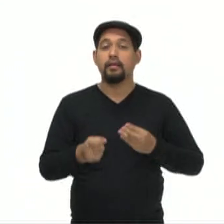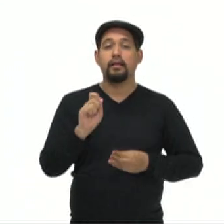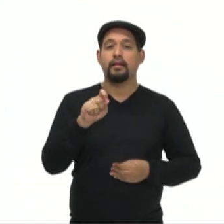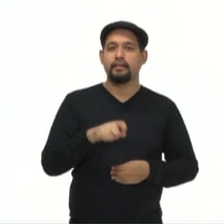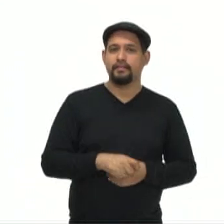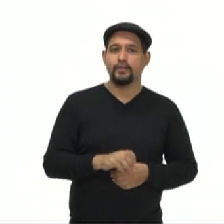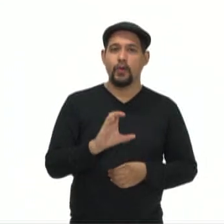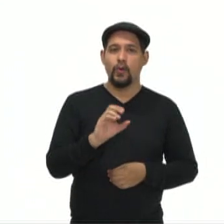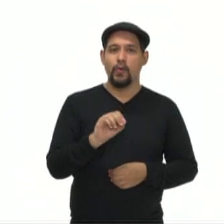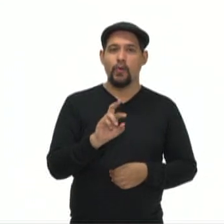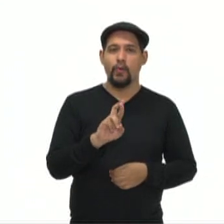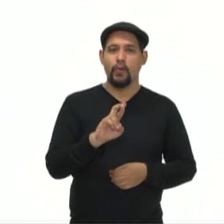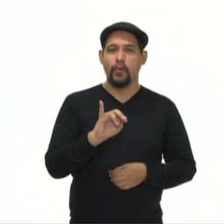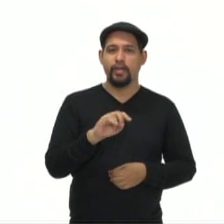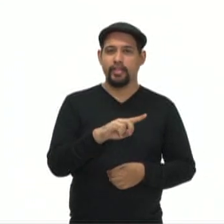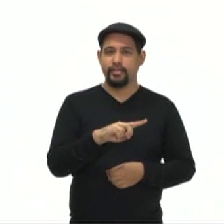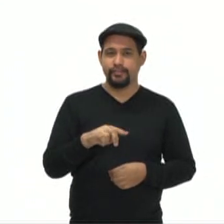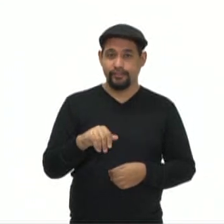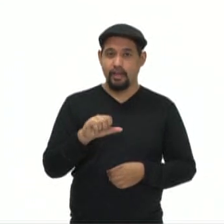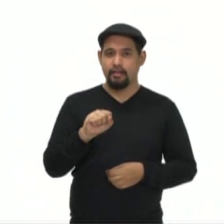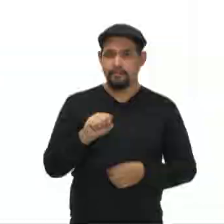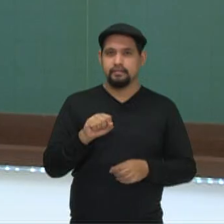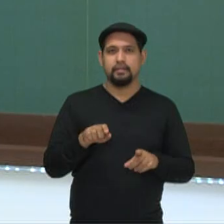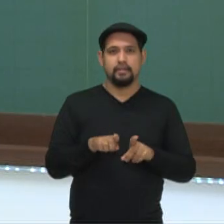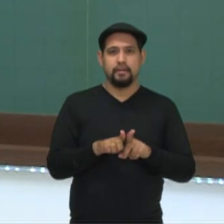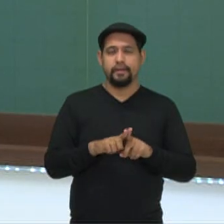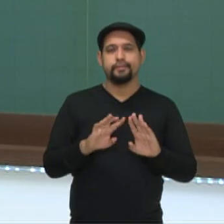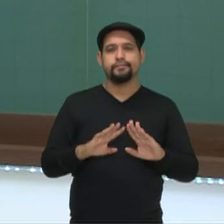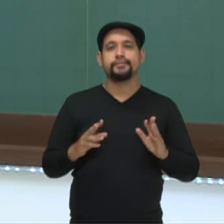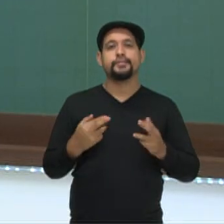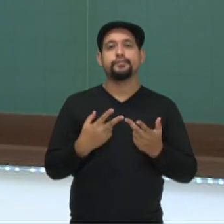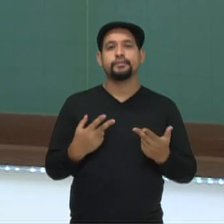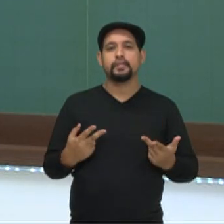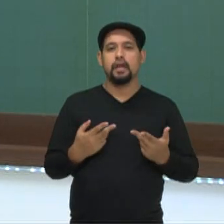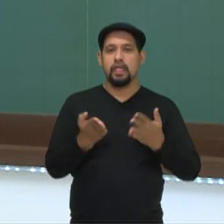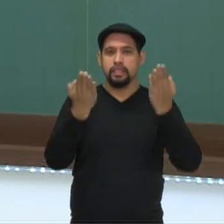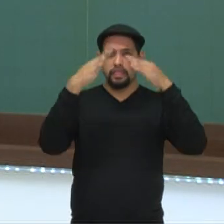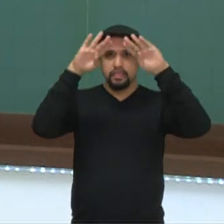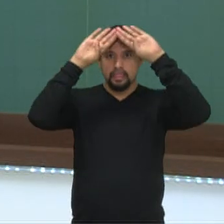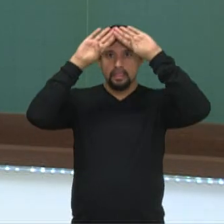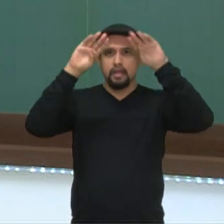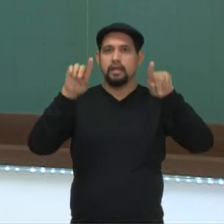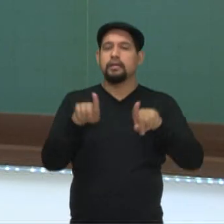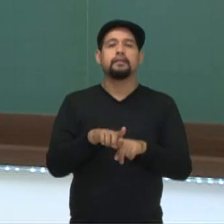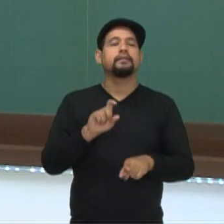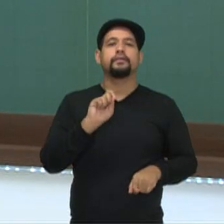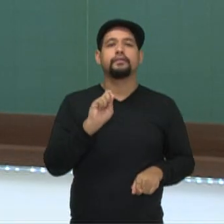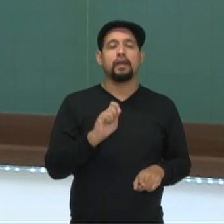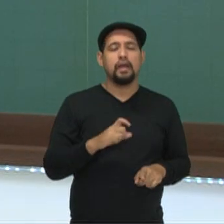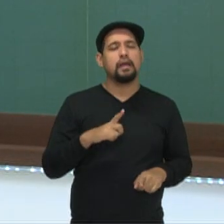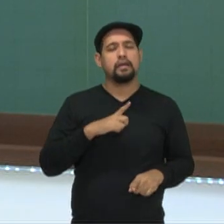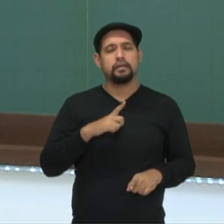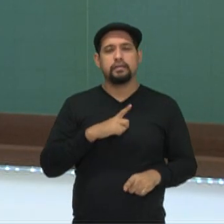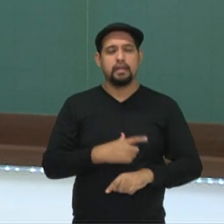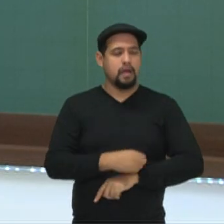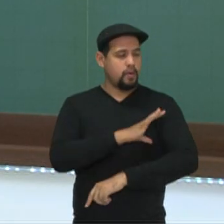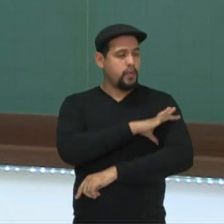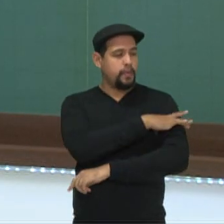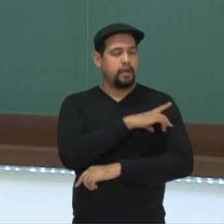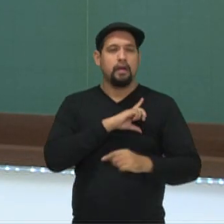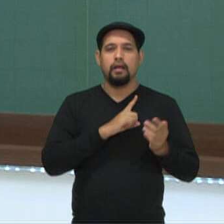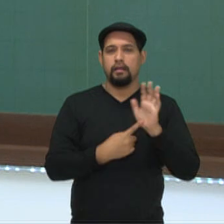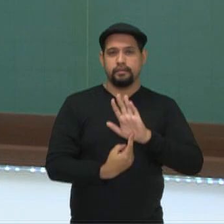que são as divindades do candomblé, mas que também são cultuados na Umbanda, que é essa imagem